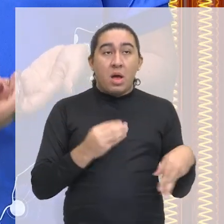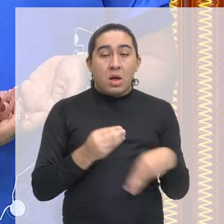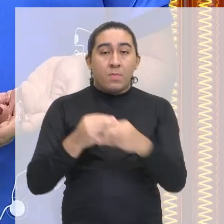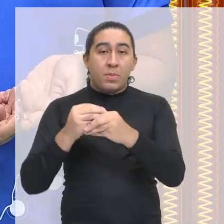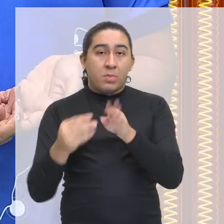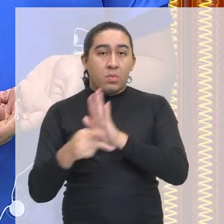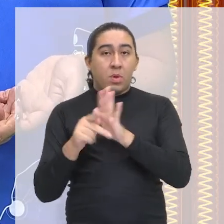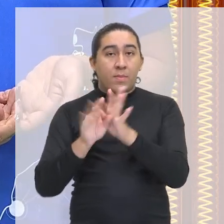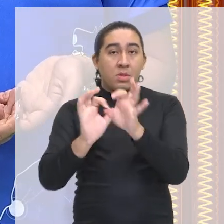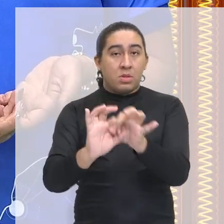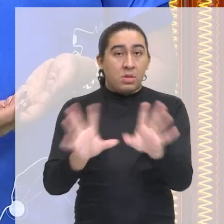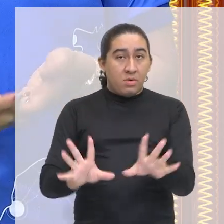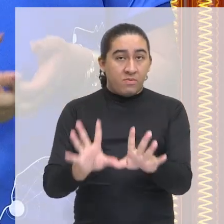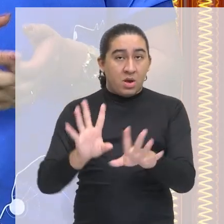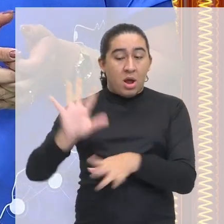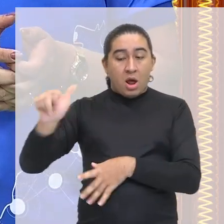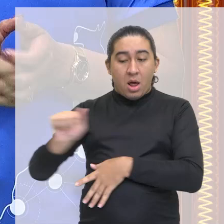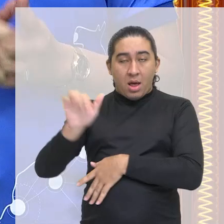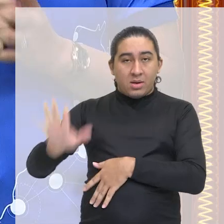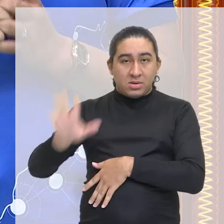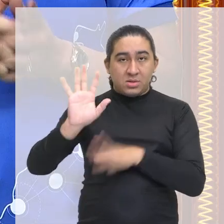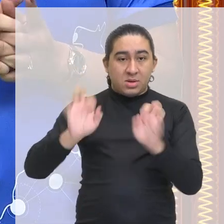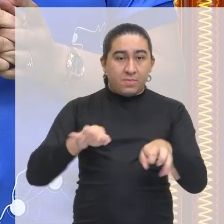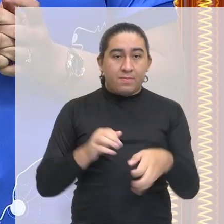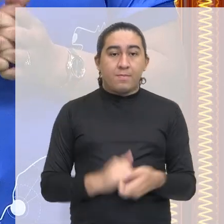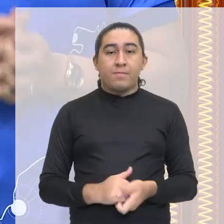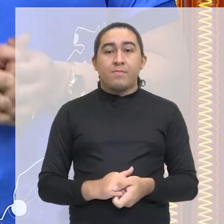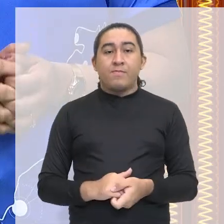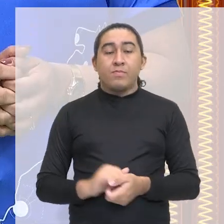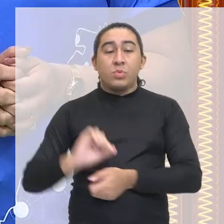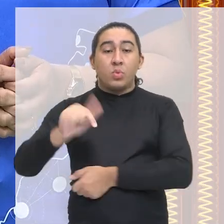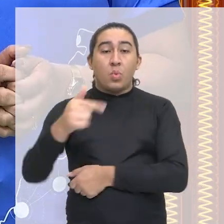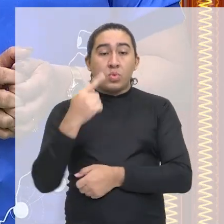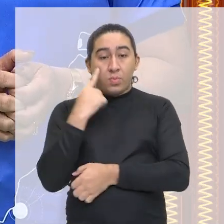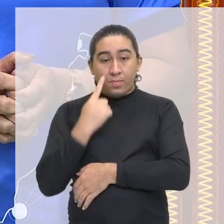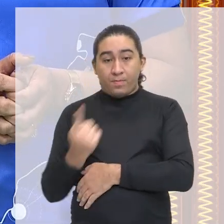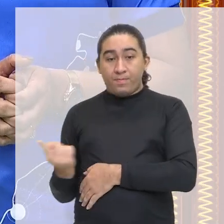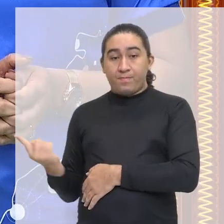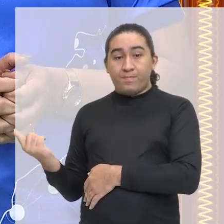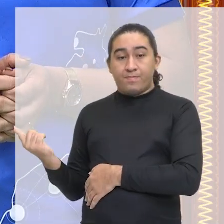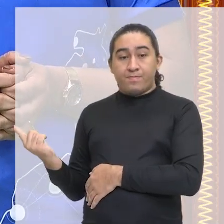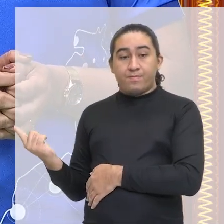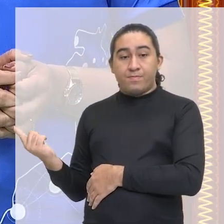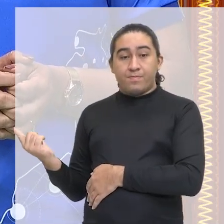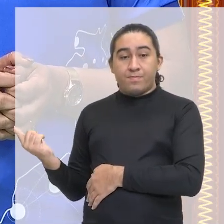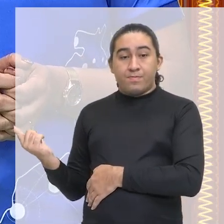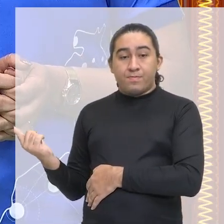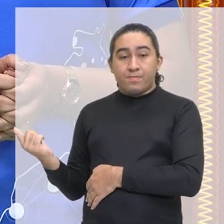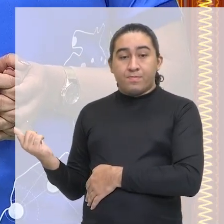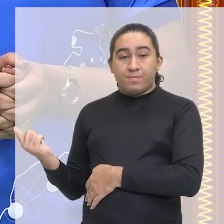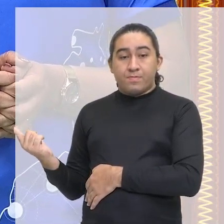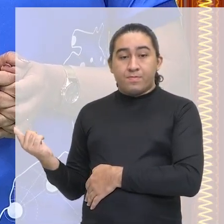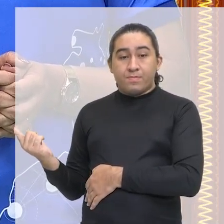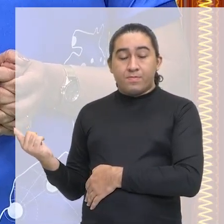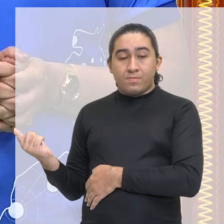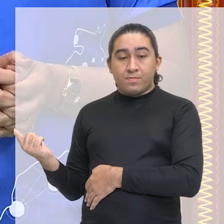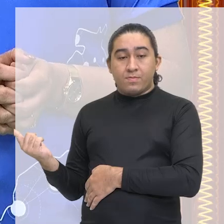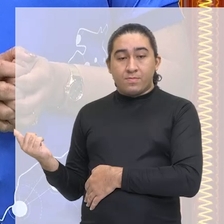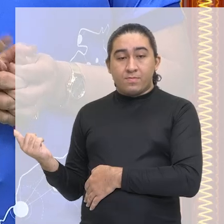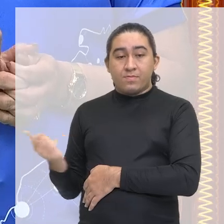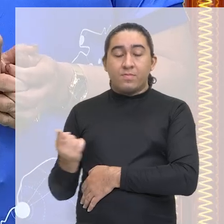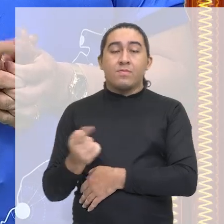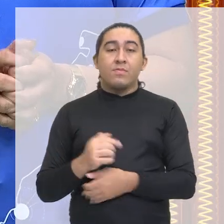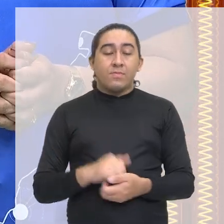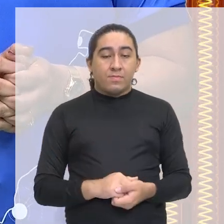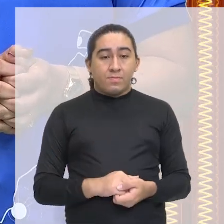processo de descolonização asiática, certo? O nosso próximo personagem é quem? Vamos lá,